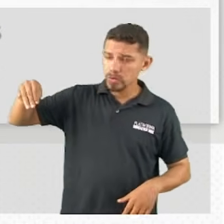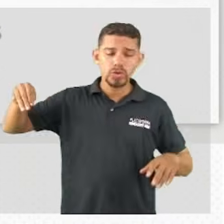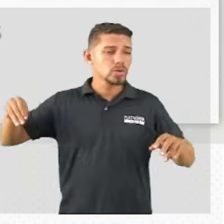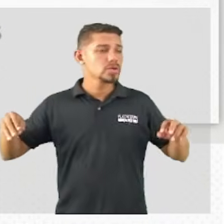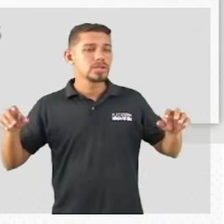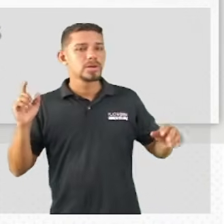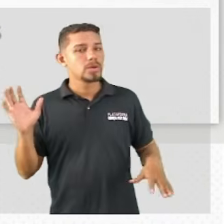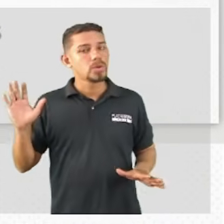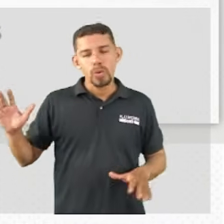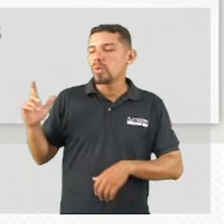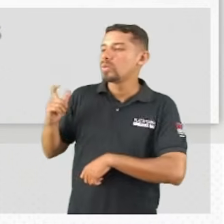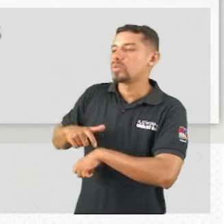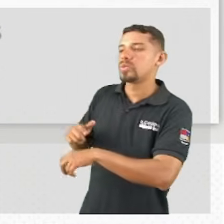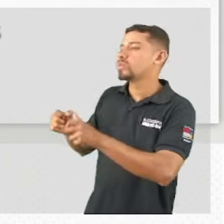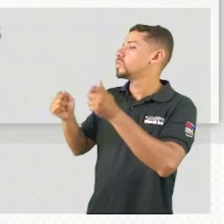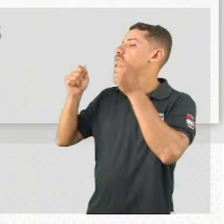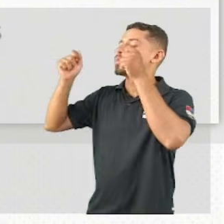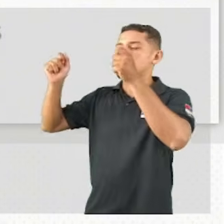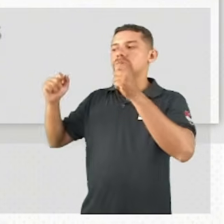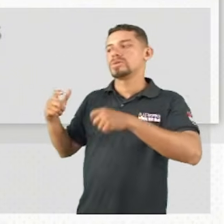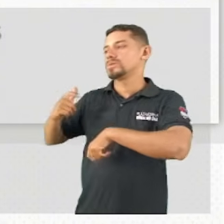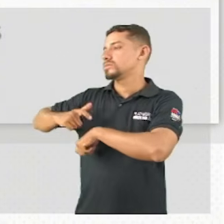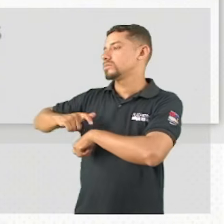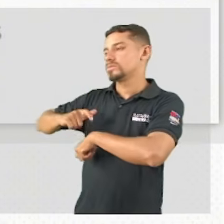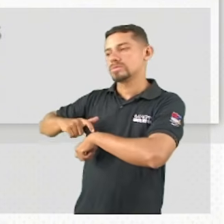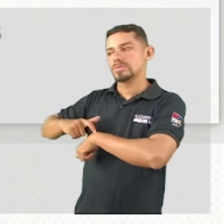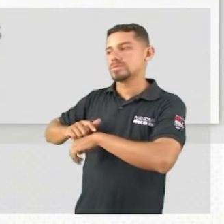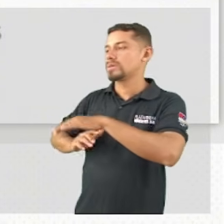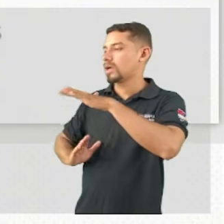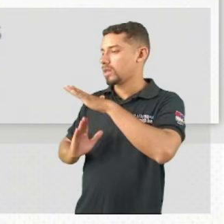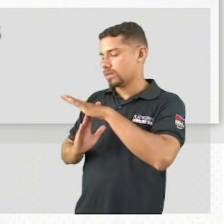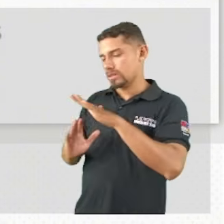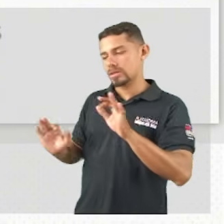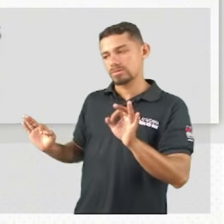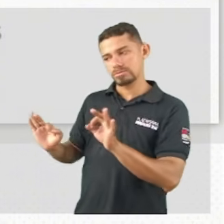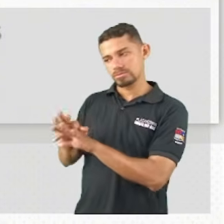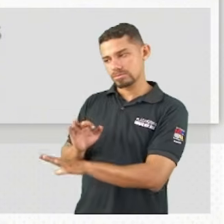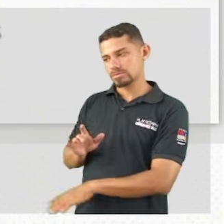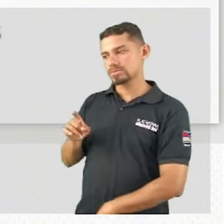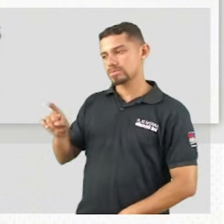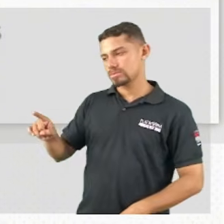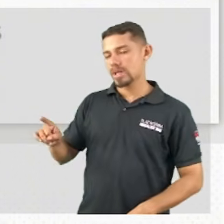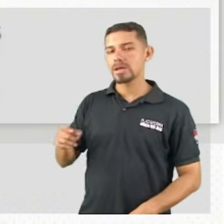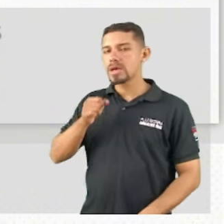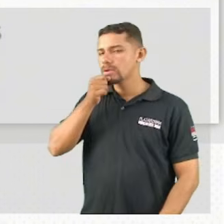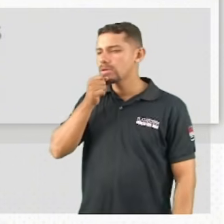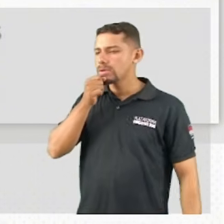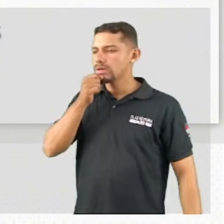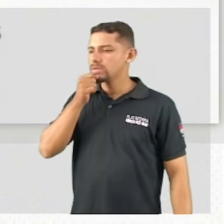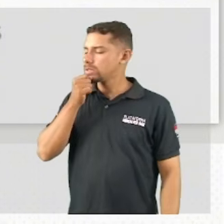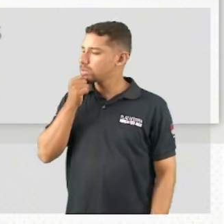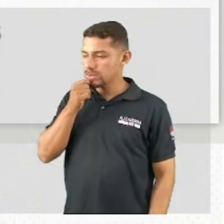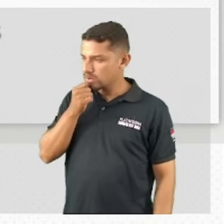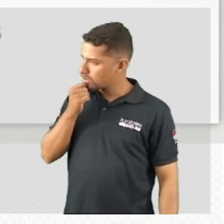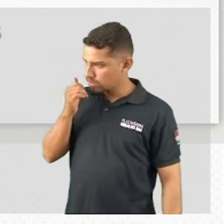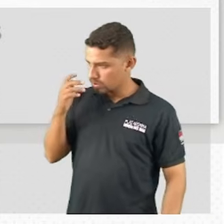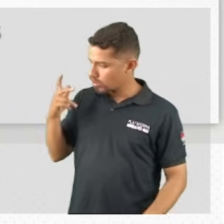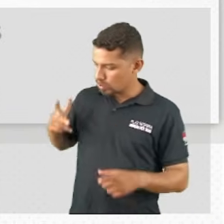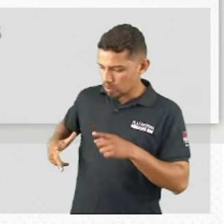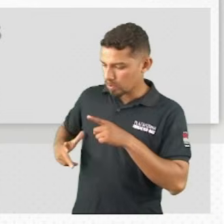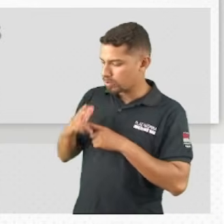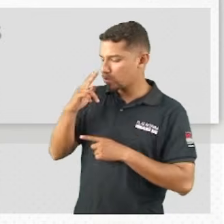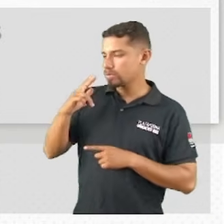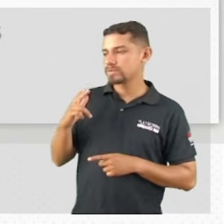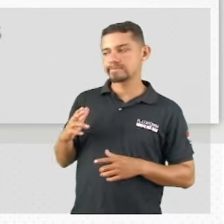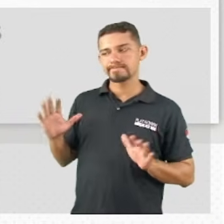O moderador vai estar lá com a plaquinha. Vai intervir até o momento, porque geralmente eles estão com o microfone, se a pessoa não obedecer, eles